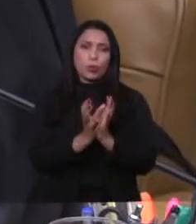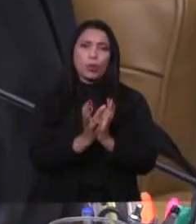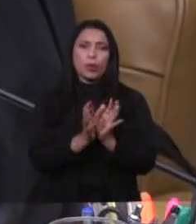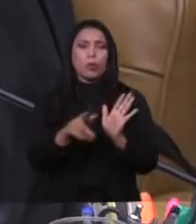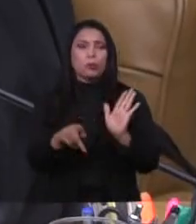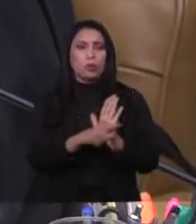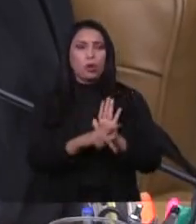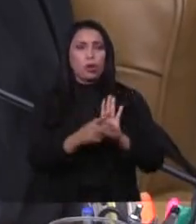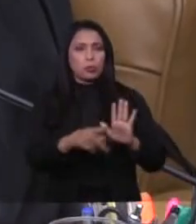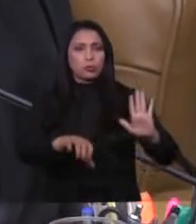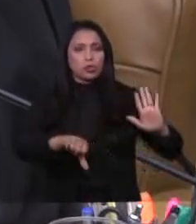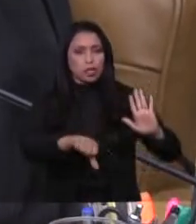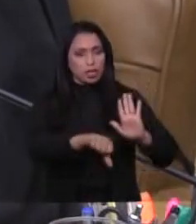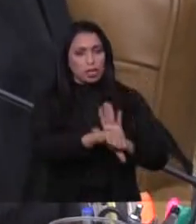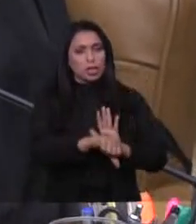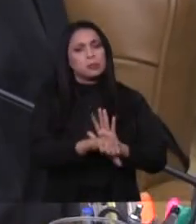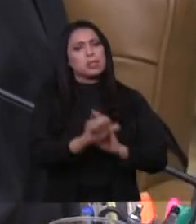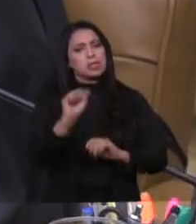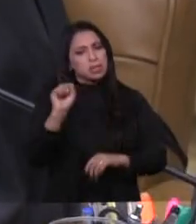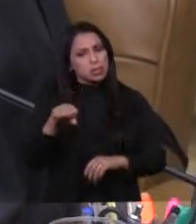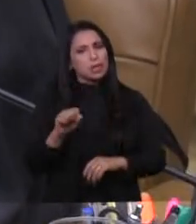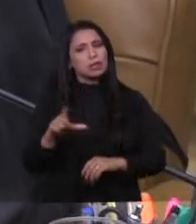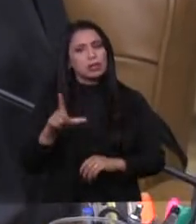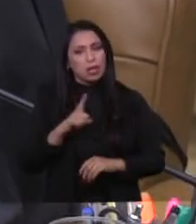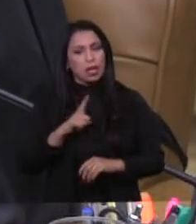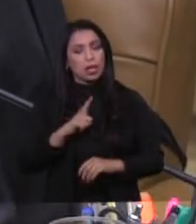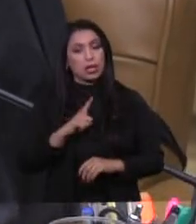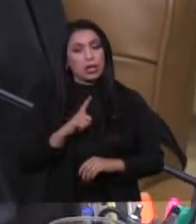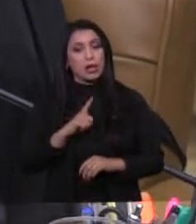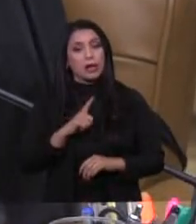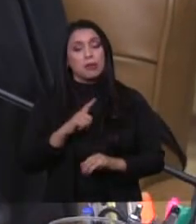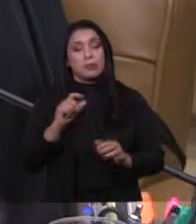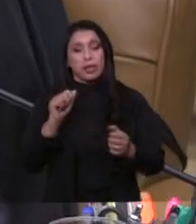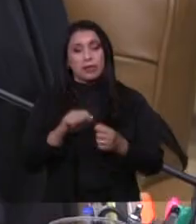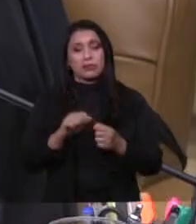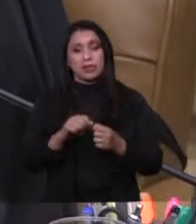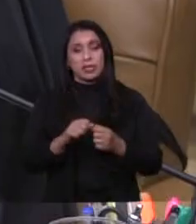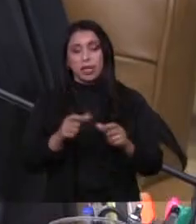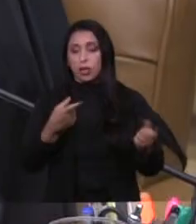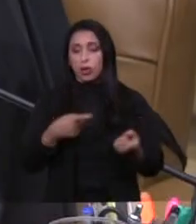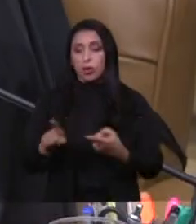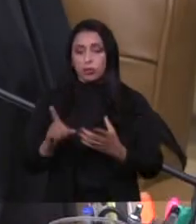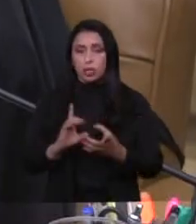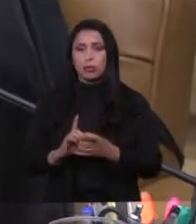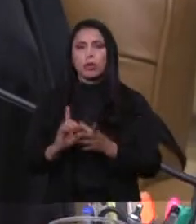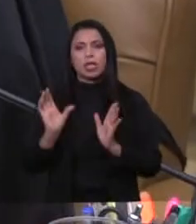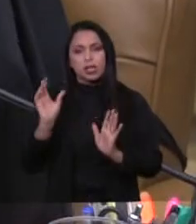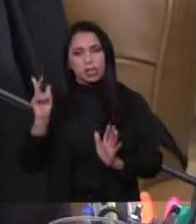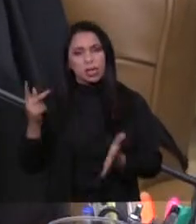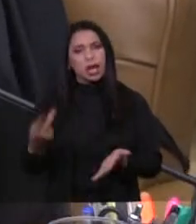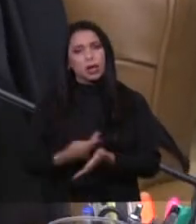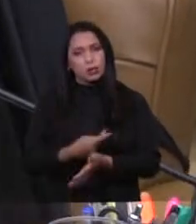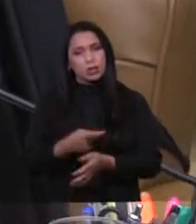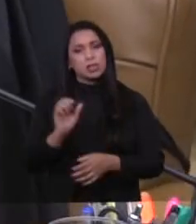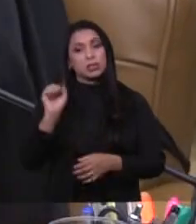Se constituiu, é verdade, uma associação criminosa para praticar atos antidemocráticos. Meu ponto agora é avaliar se